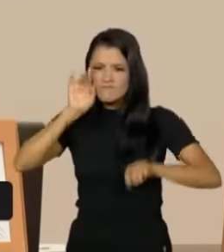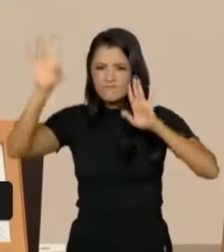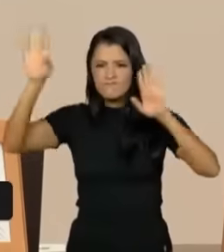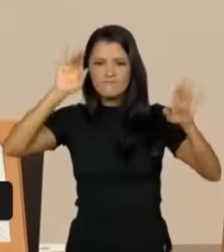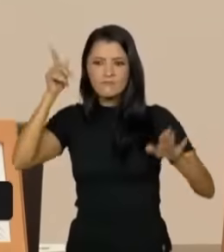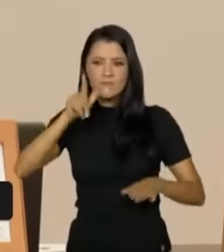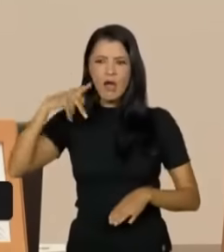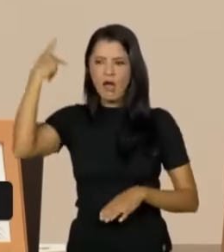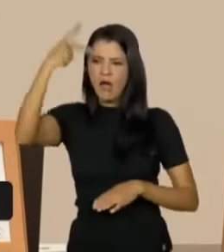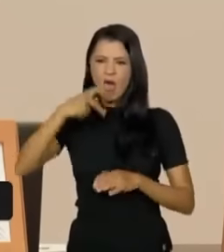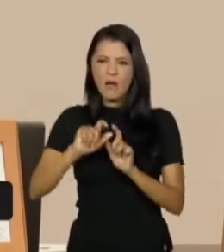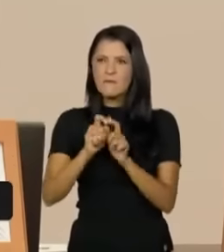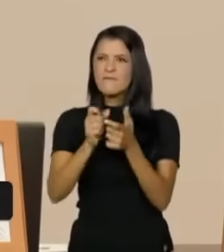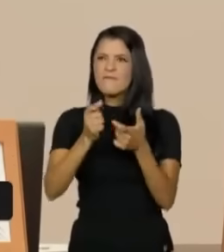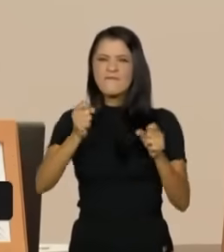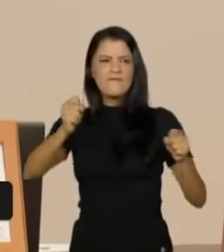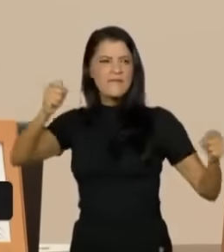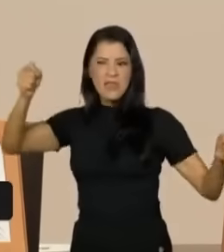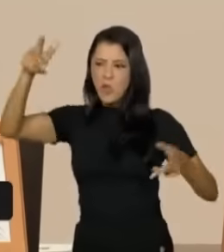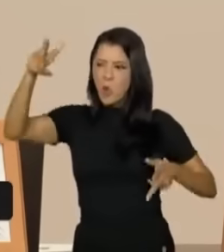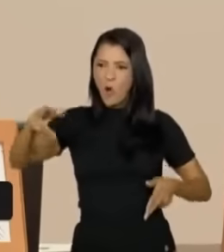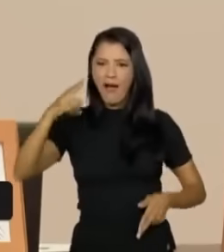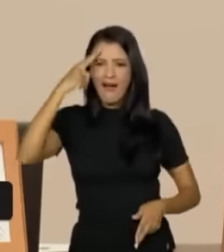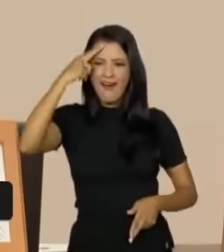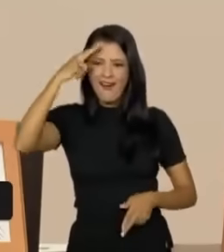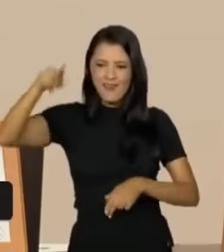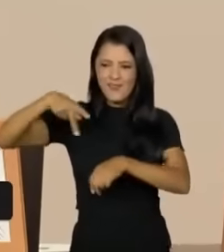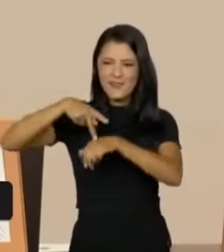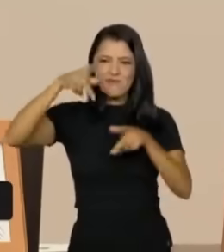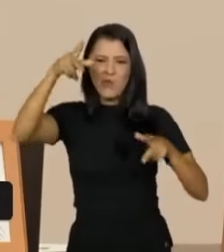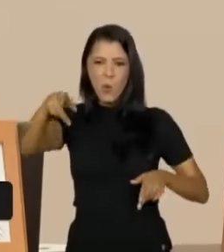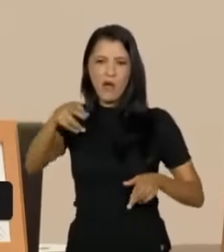políticas grandes do tamanho da Arábia Saudita e do tamanho do Brasil.